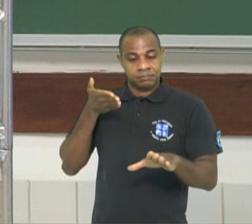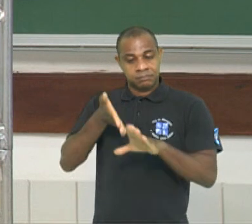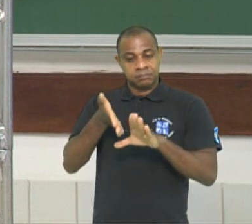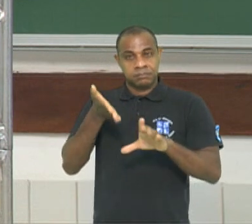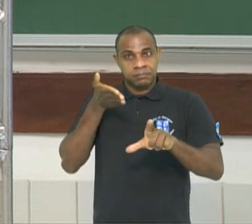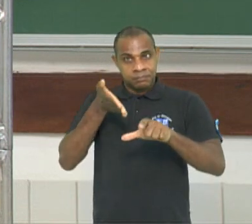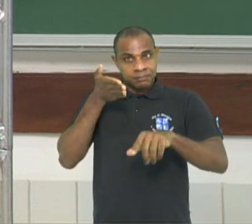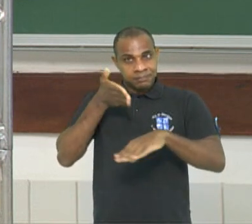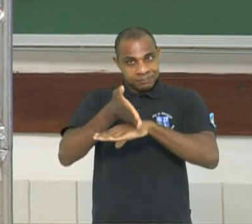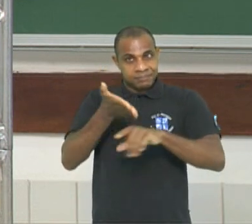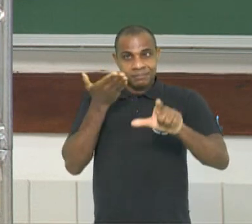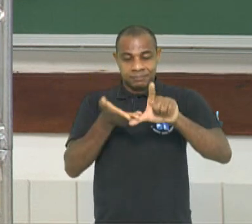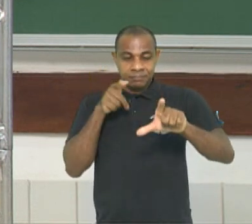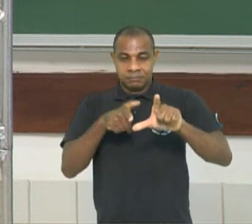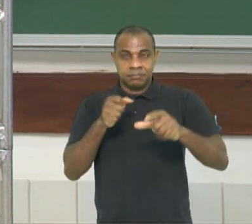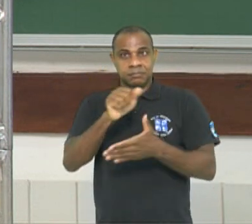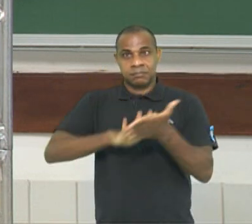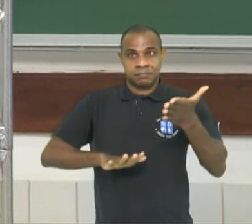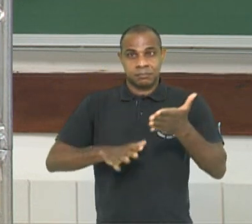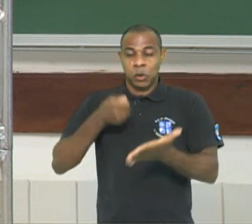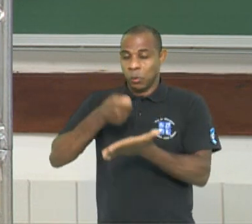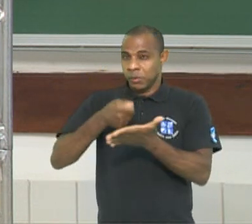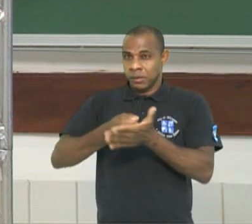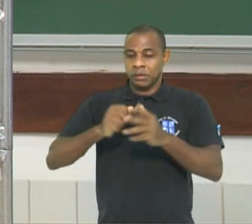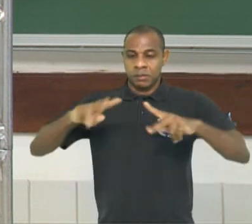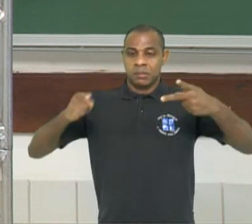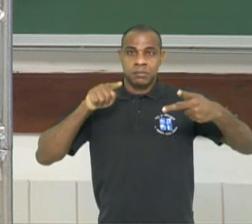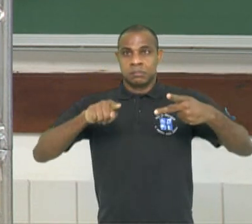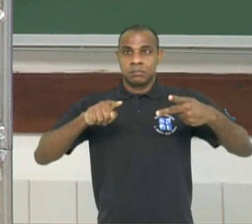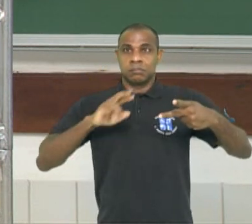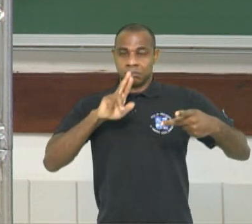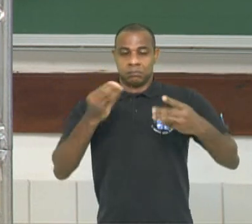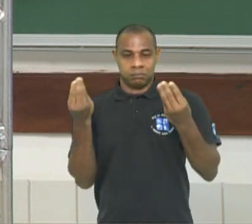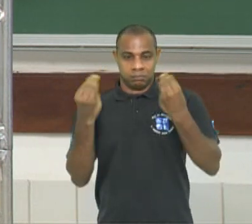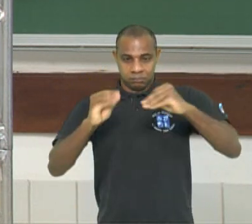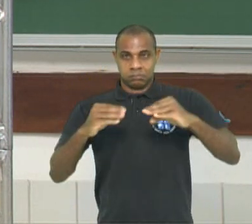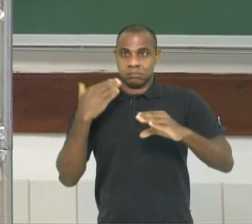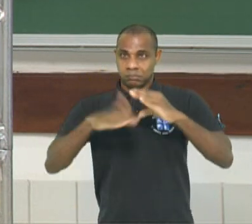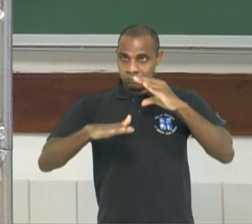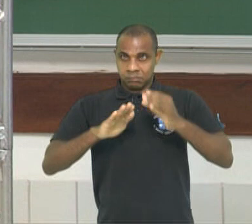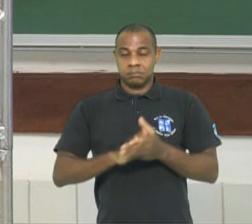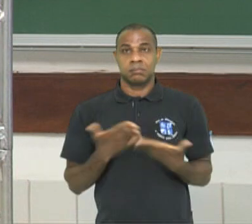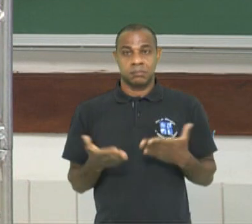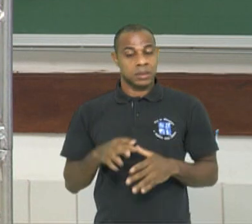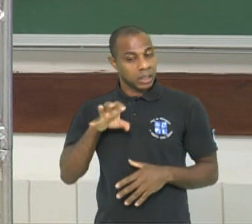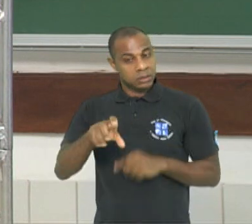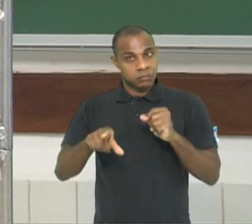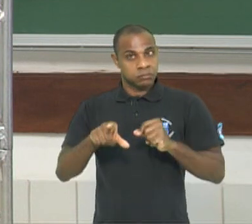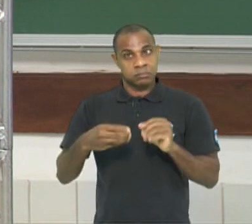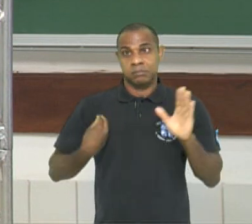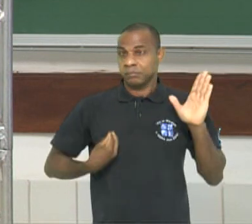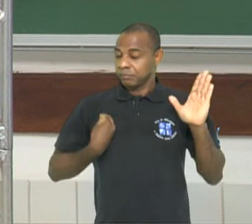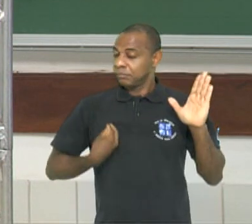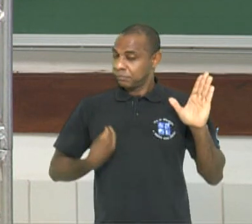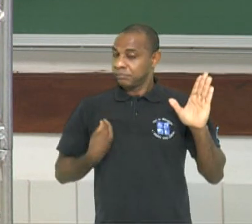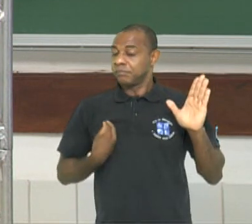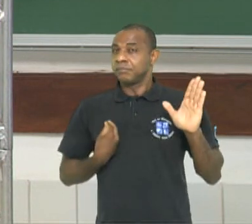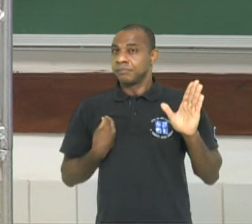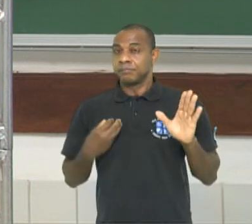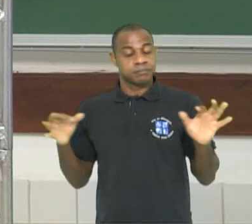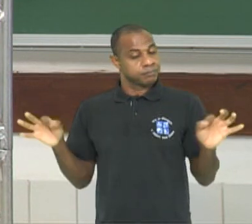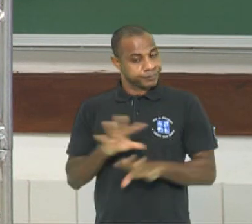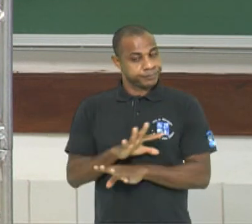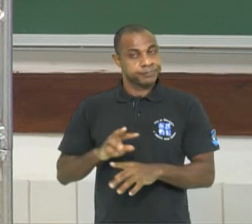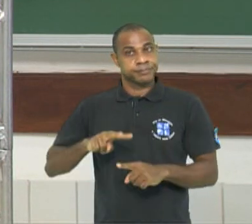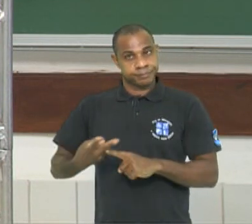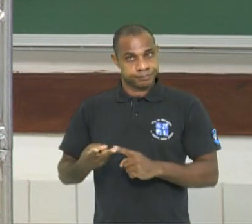Classroom Atividade Obrigatória, responda as questões e clica em enviar, porque assim você valida